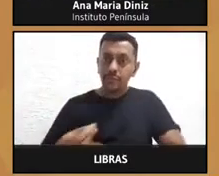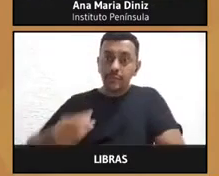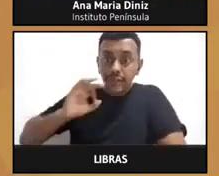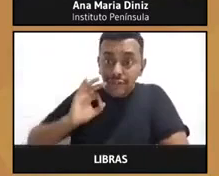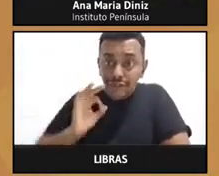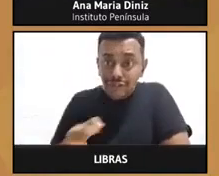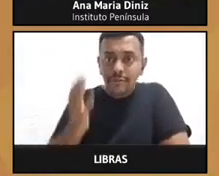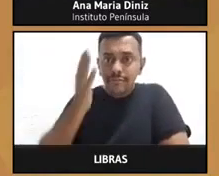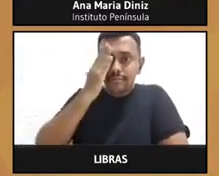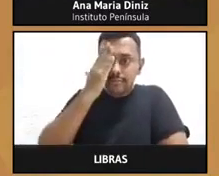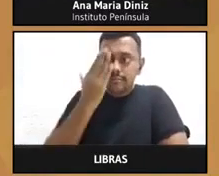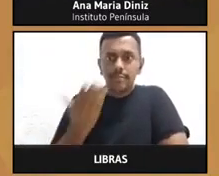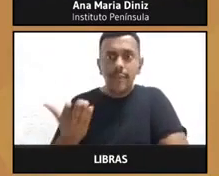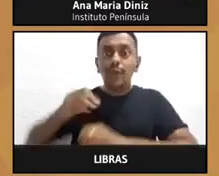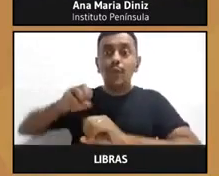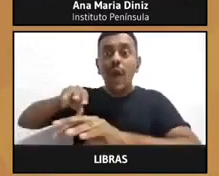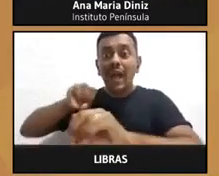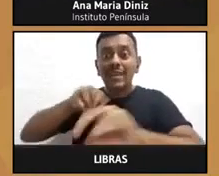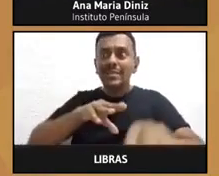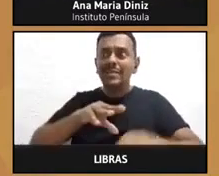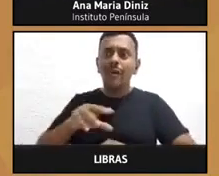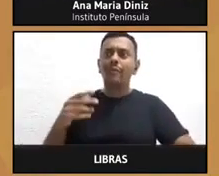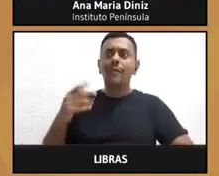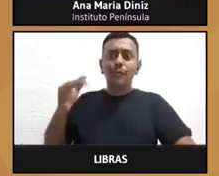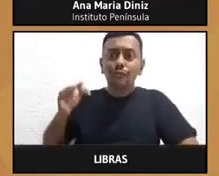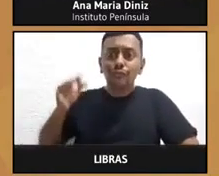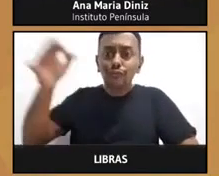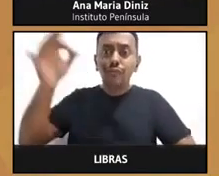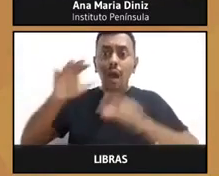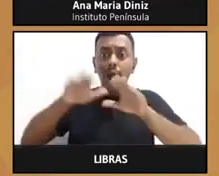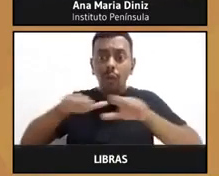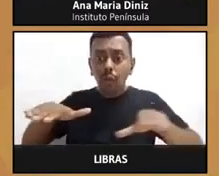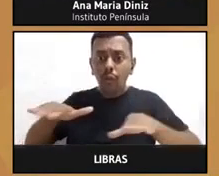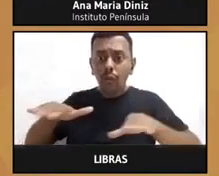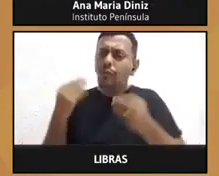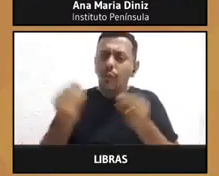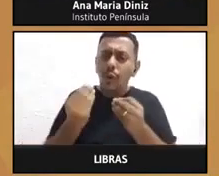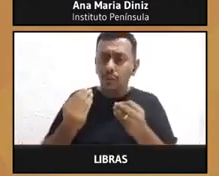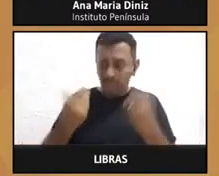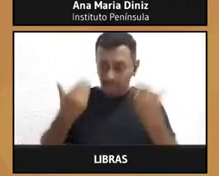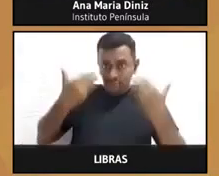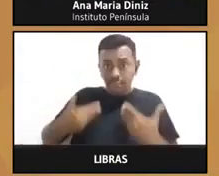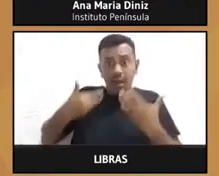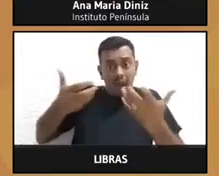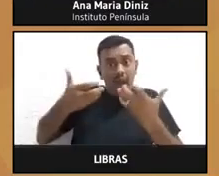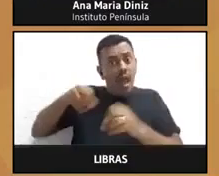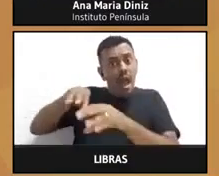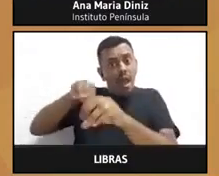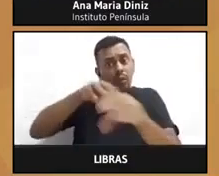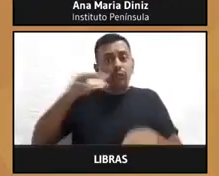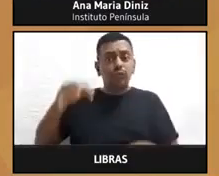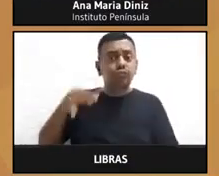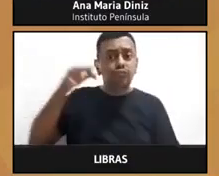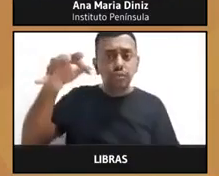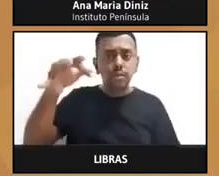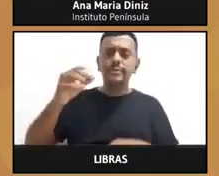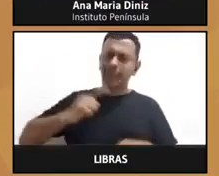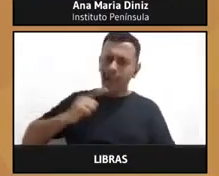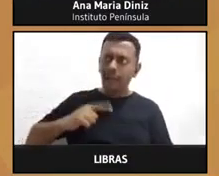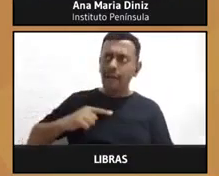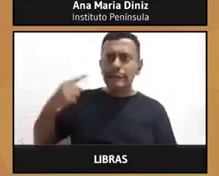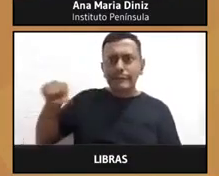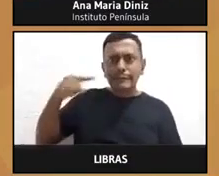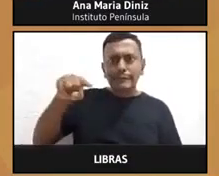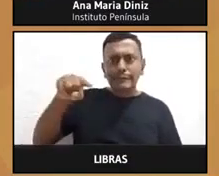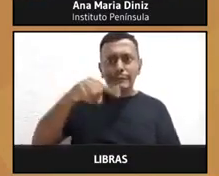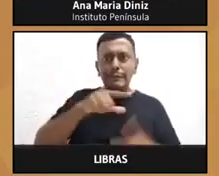alunos para o futuro. Apesar de todos os desafios, nós vemos tantos professores no